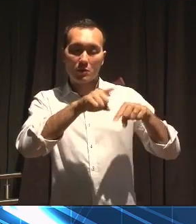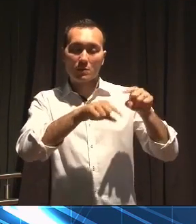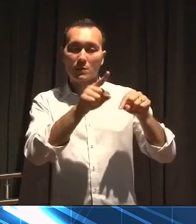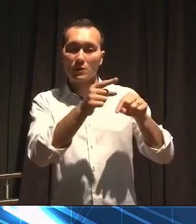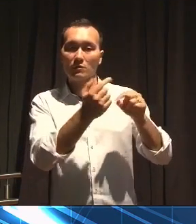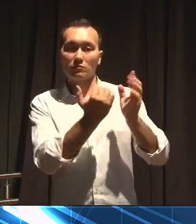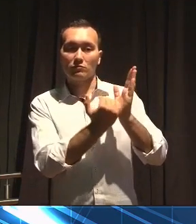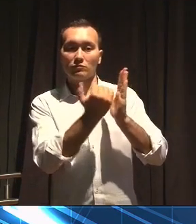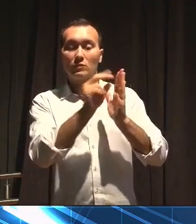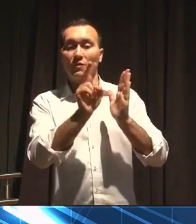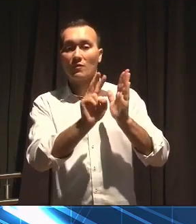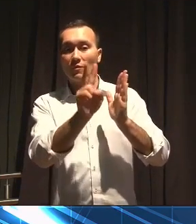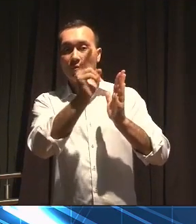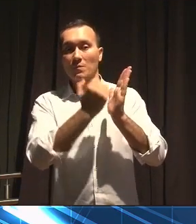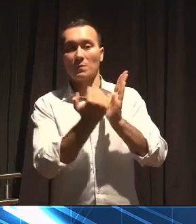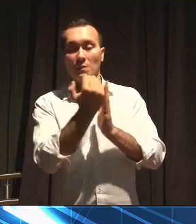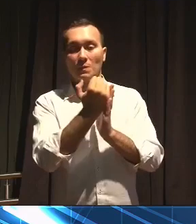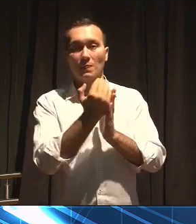operacional.